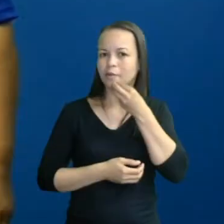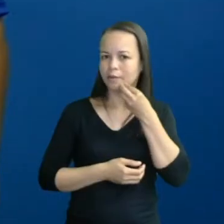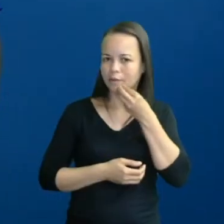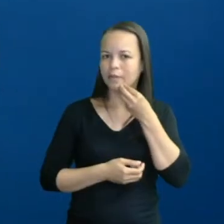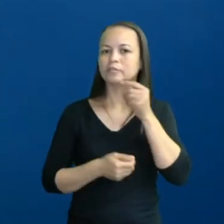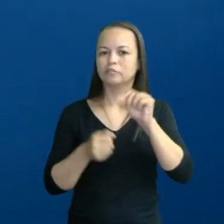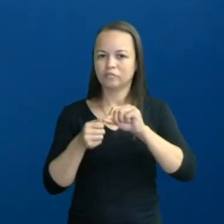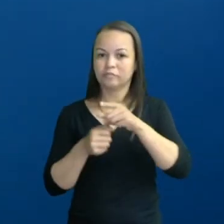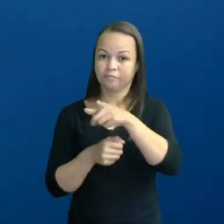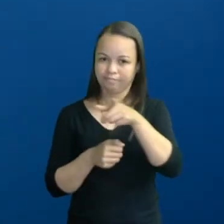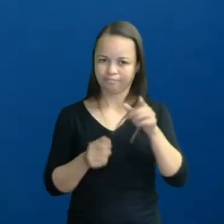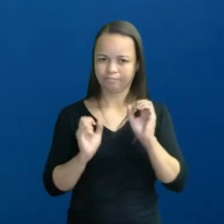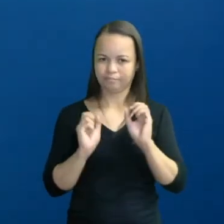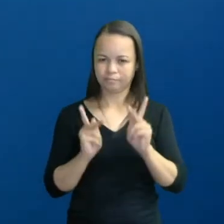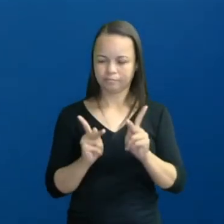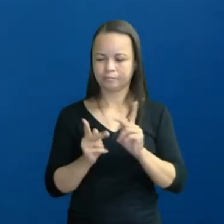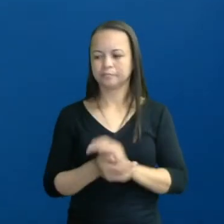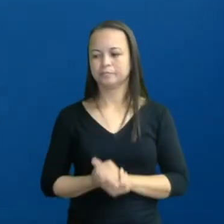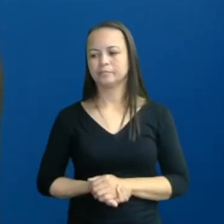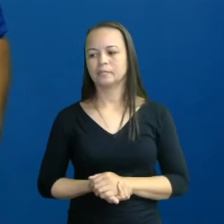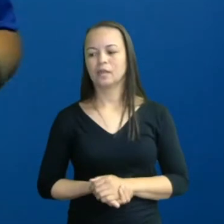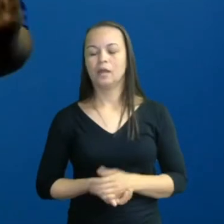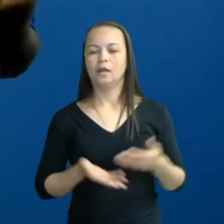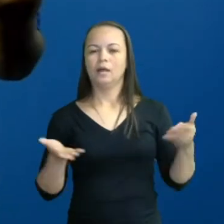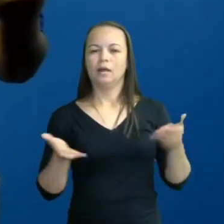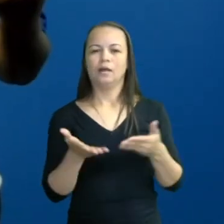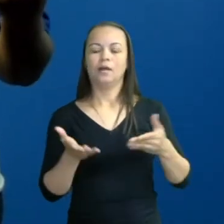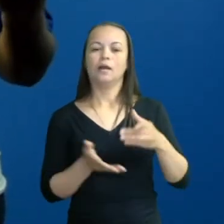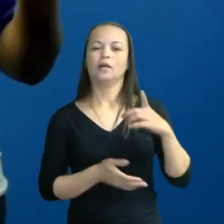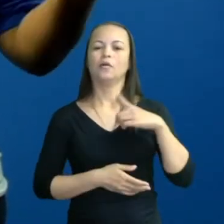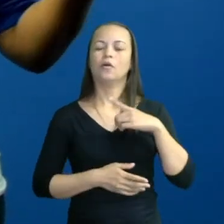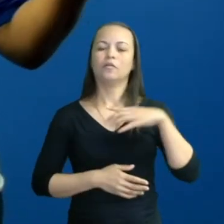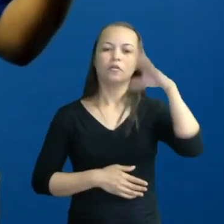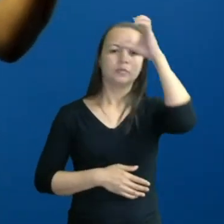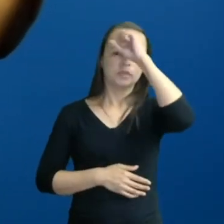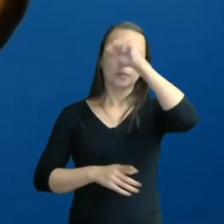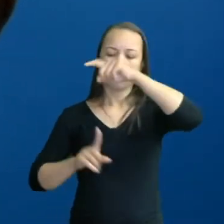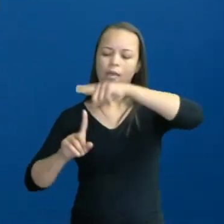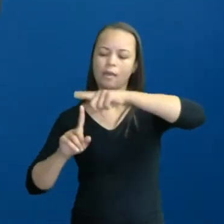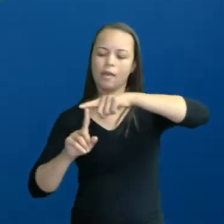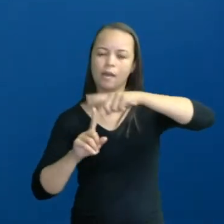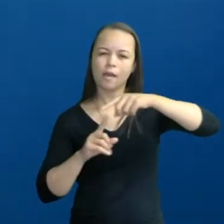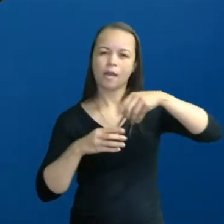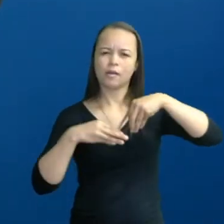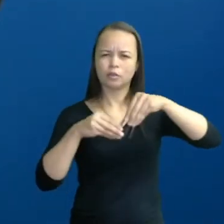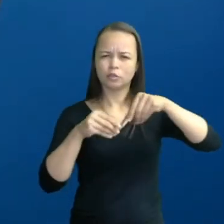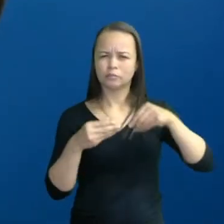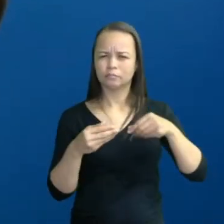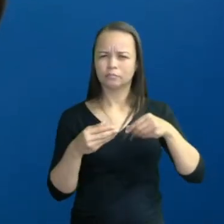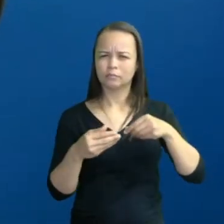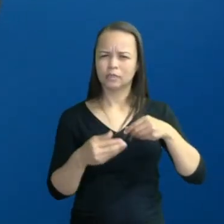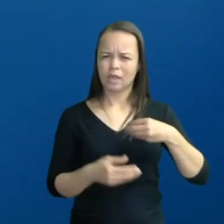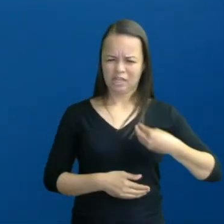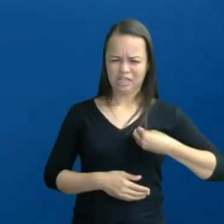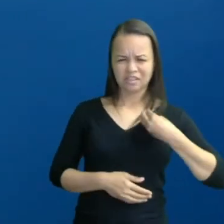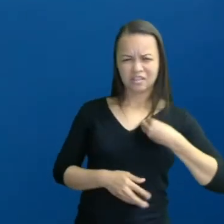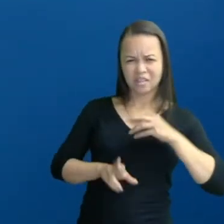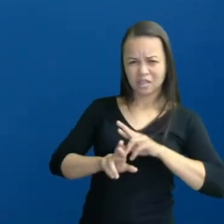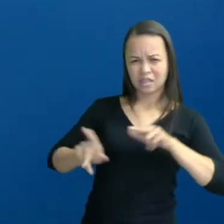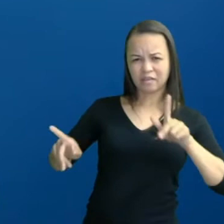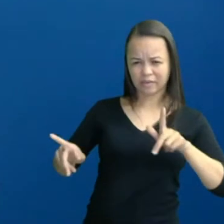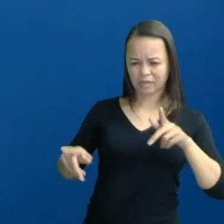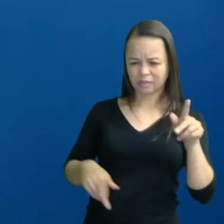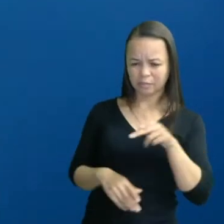bom? Vamos lá? Agora a gente vai aprender tipos de solo. Existe diferença, professora?